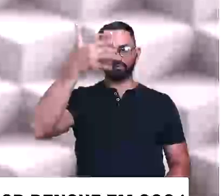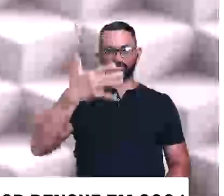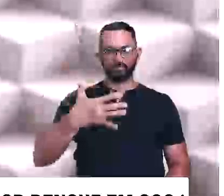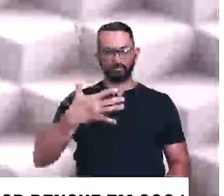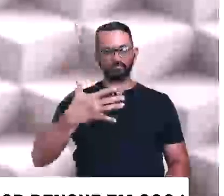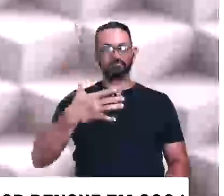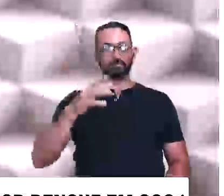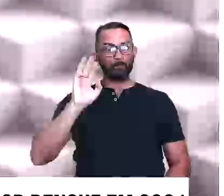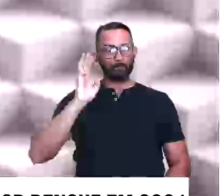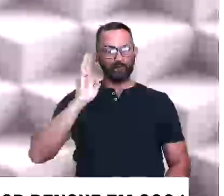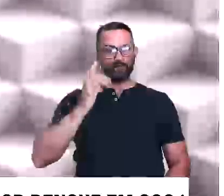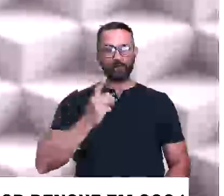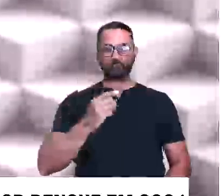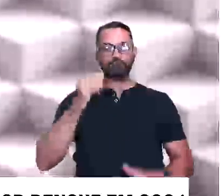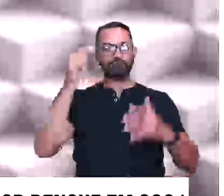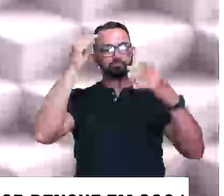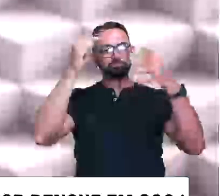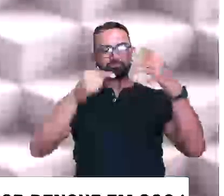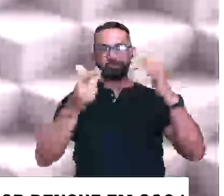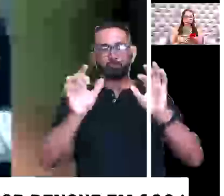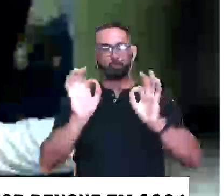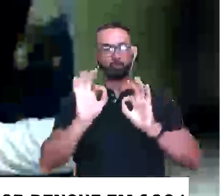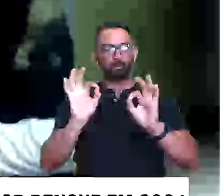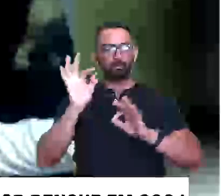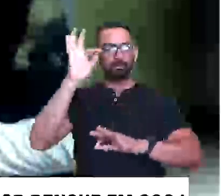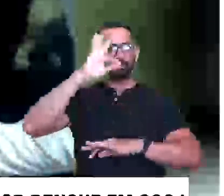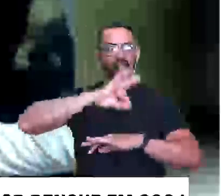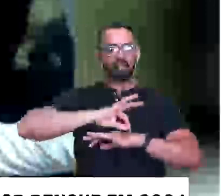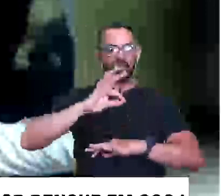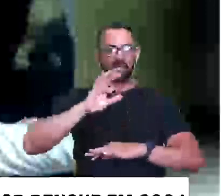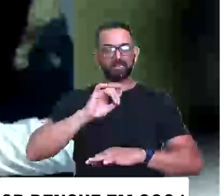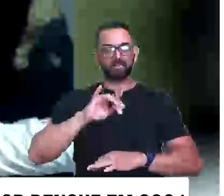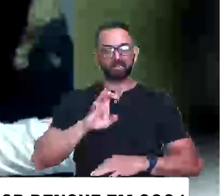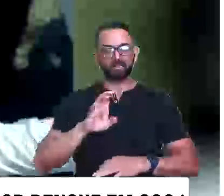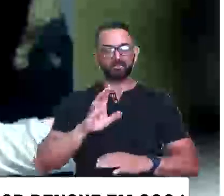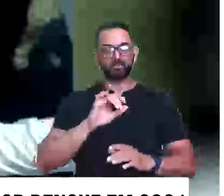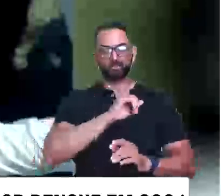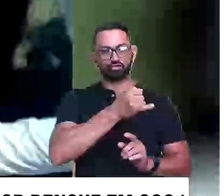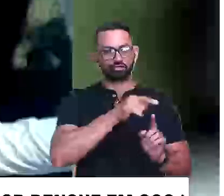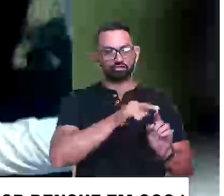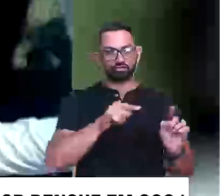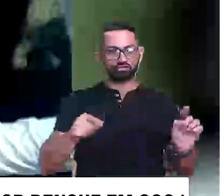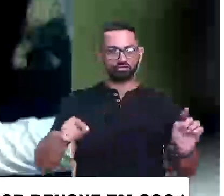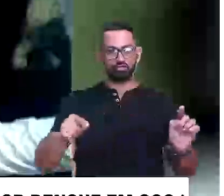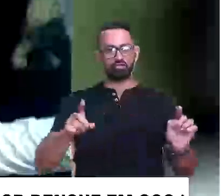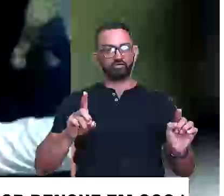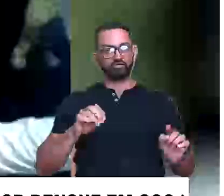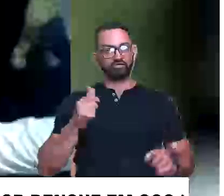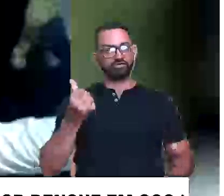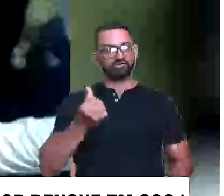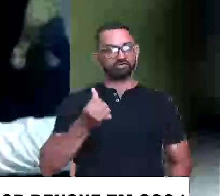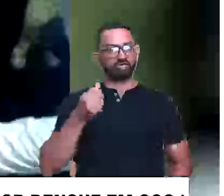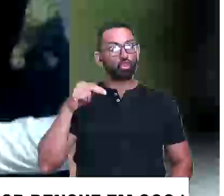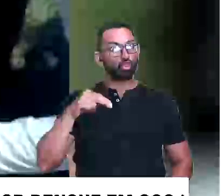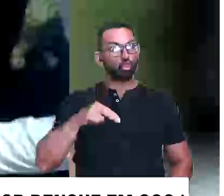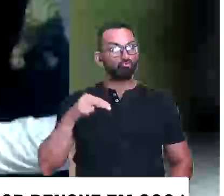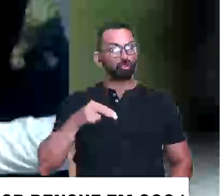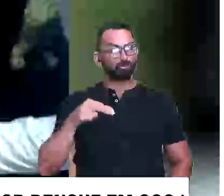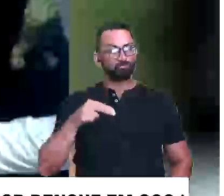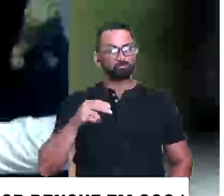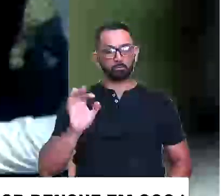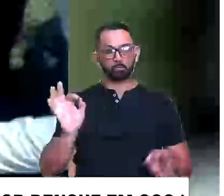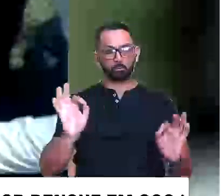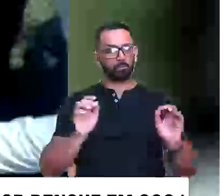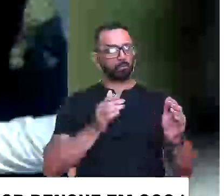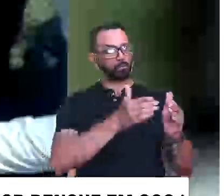maranhenses que não apresentaram nenhum caso de dengue aí durante o período de Janeiro desse ano até o dia seis de novembro